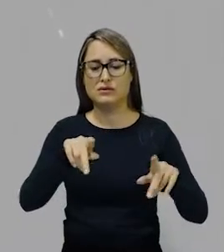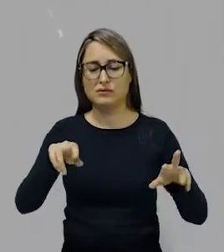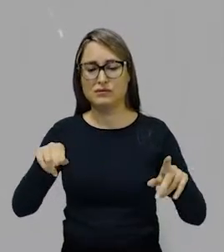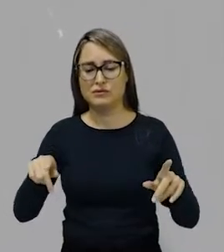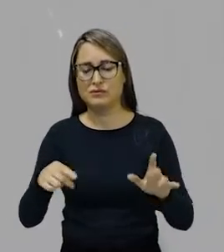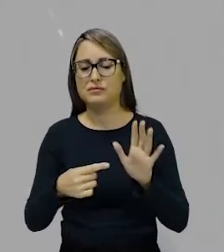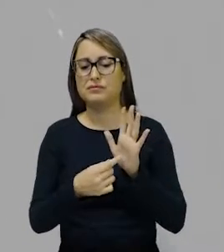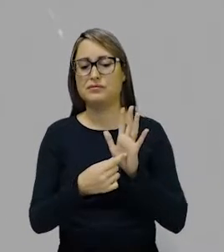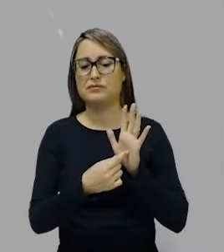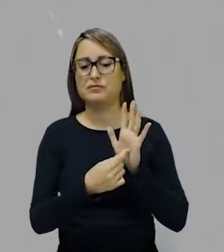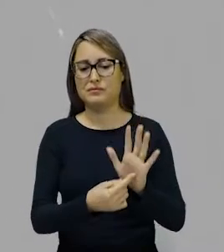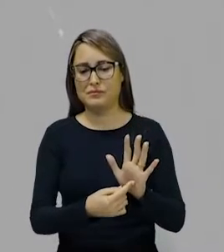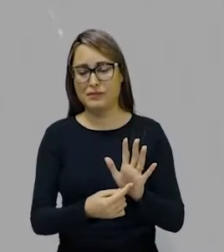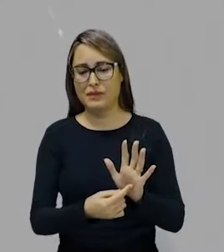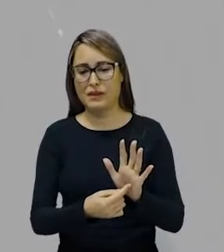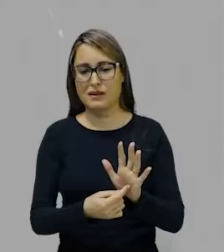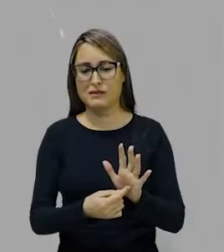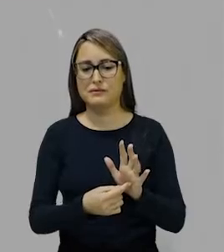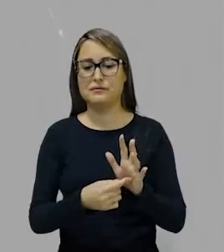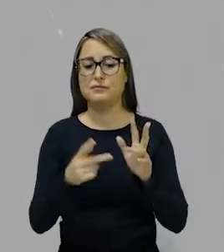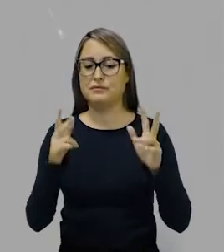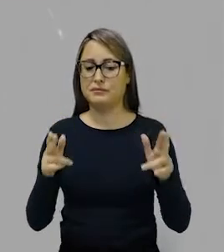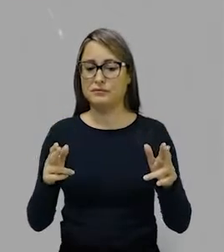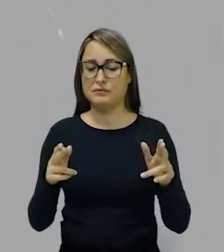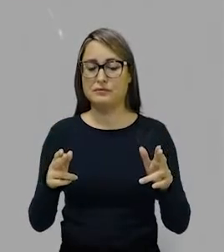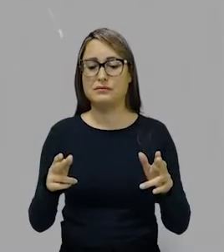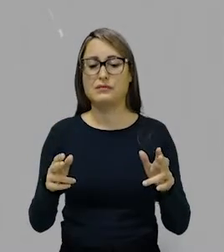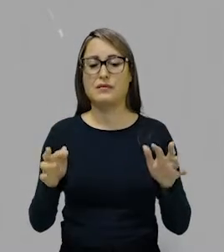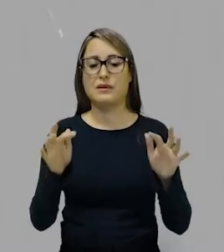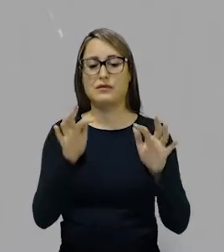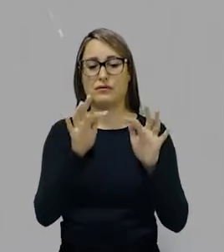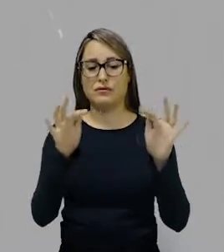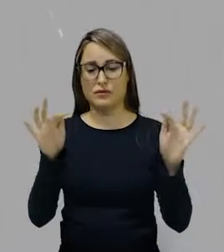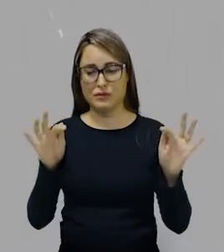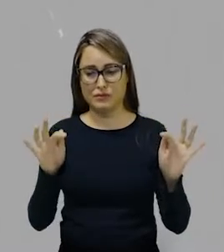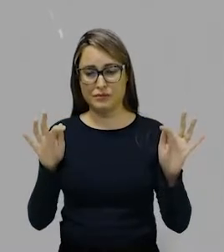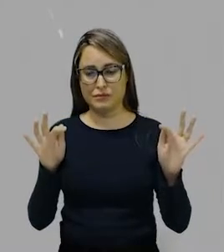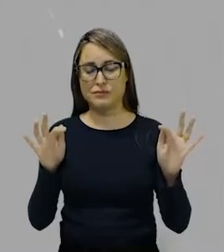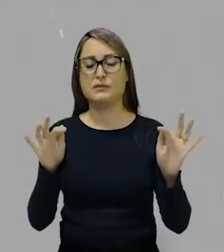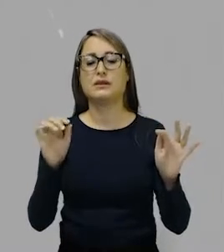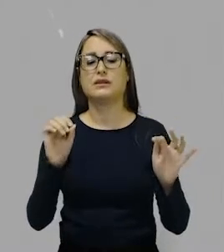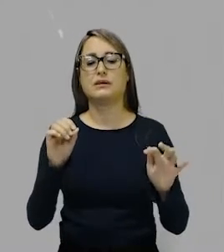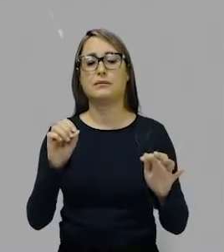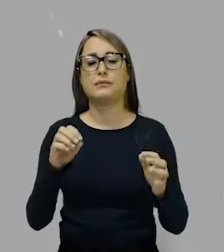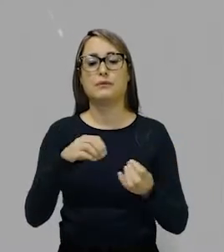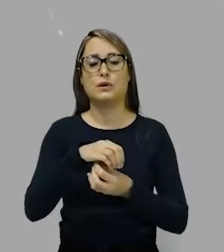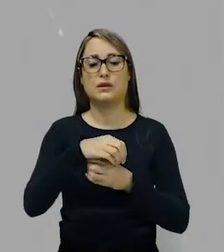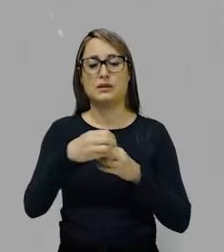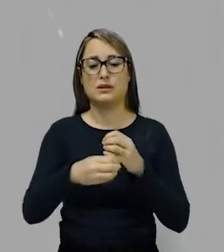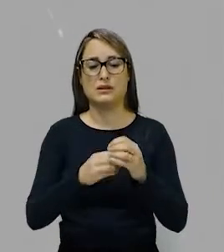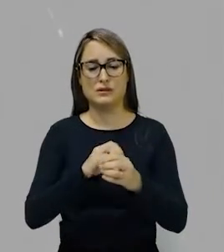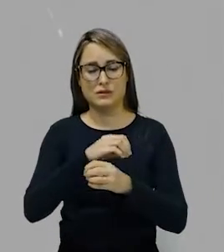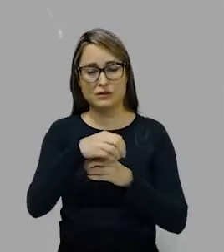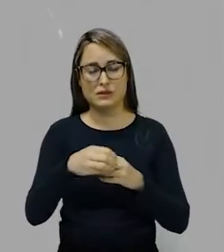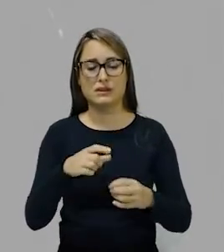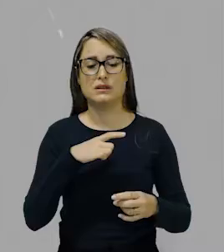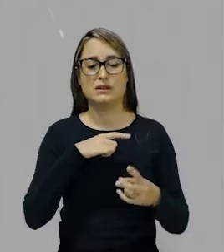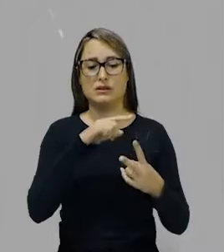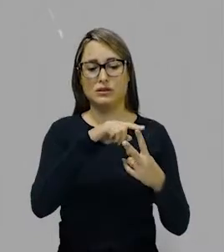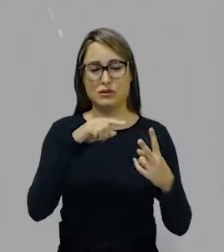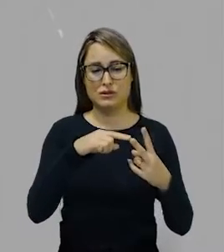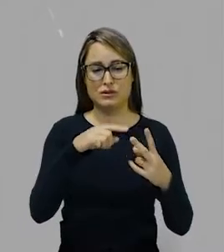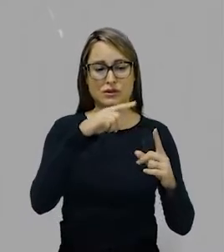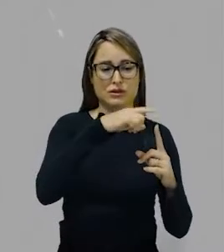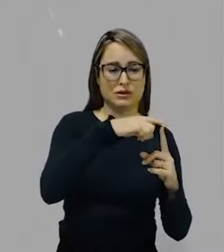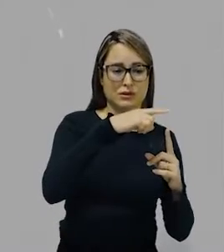apresentar a mesma fórmula molecular. Também apresentamos para vocês que existem dois tipos de isomeria,